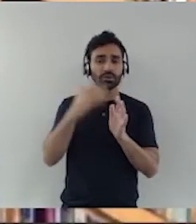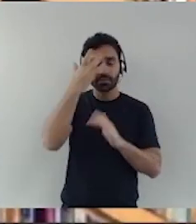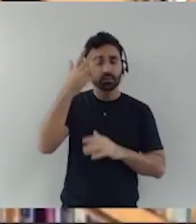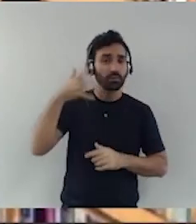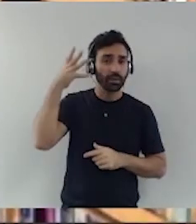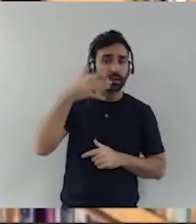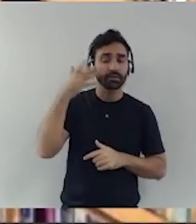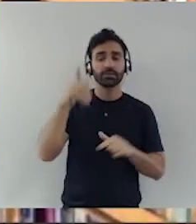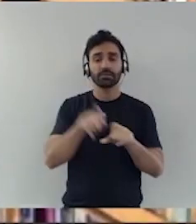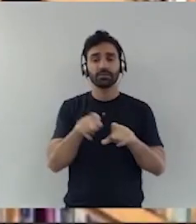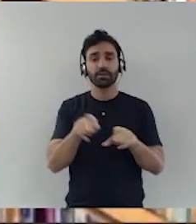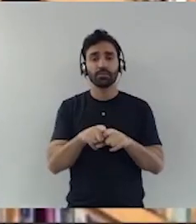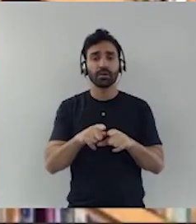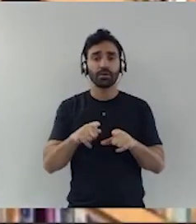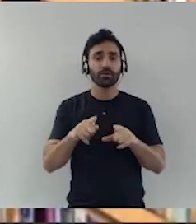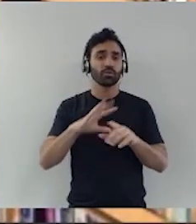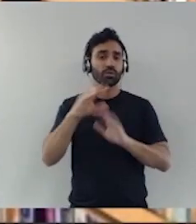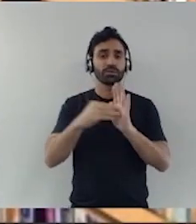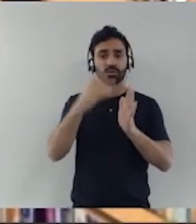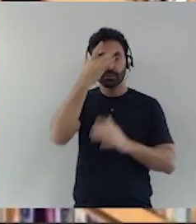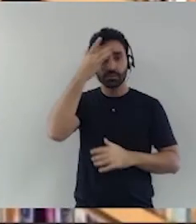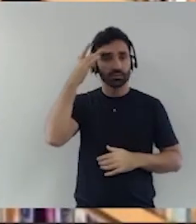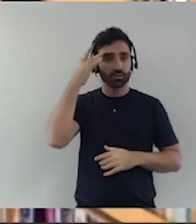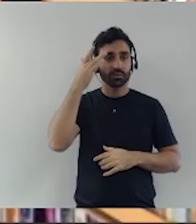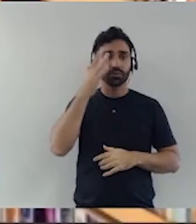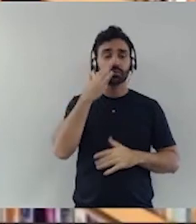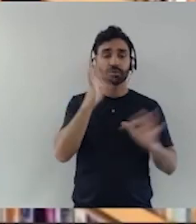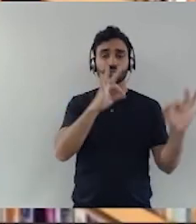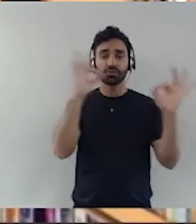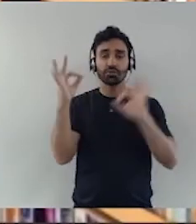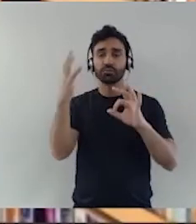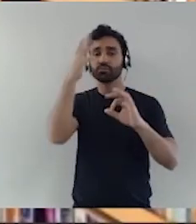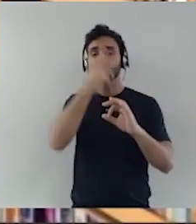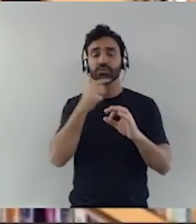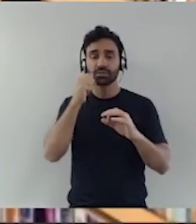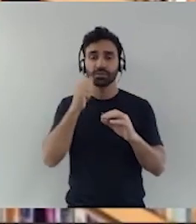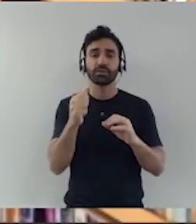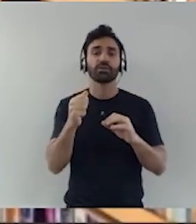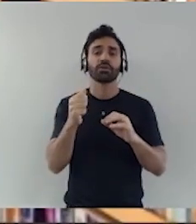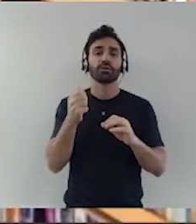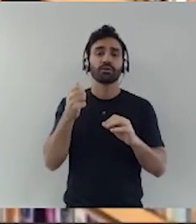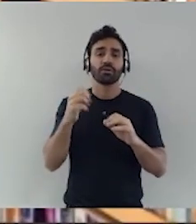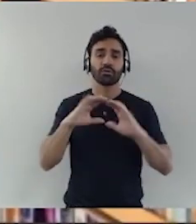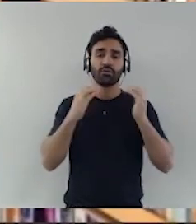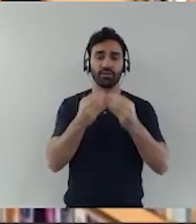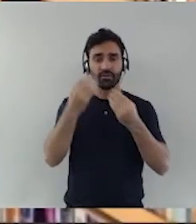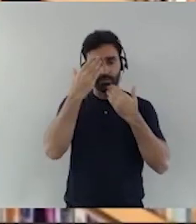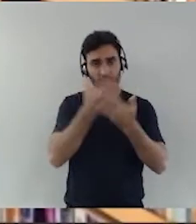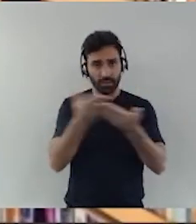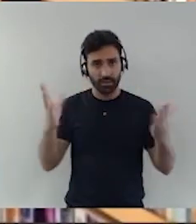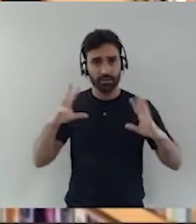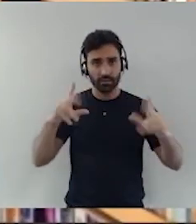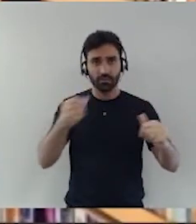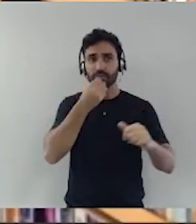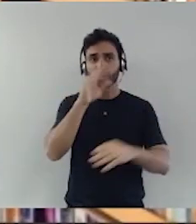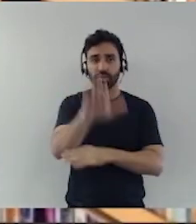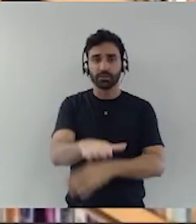palestrante como público em geral, que vem assistindo belas conferências e belas palestras. Muito obrigado a todos e uma boa tarde.